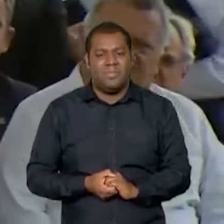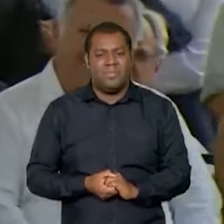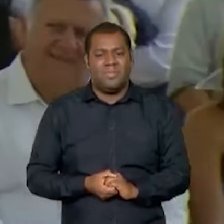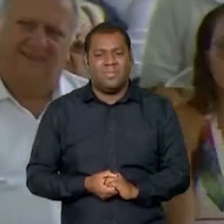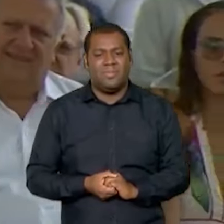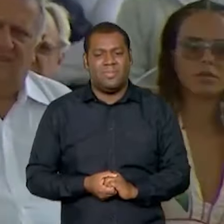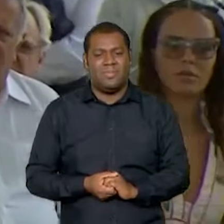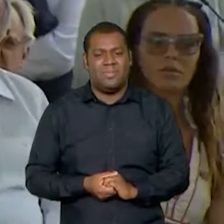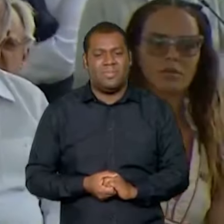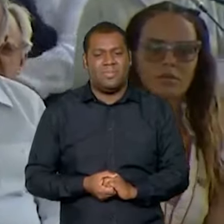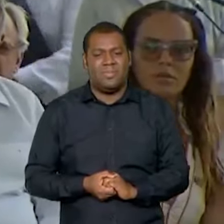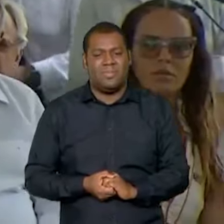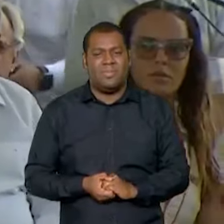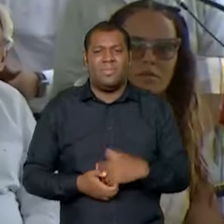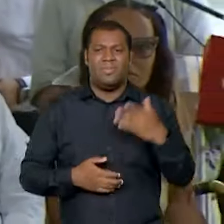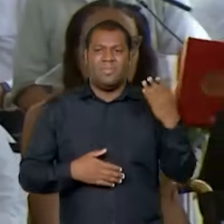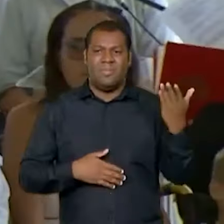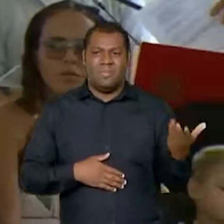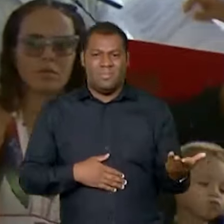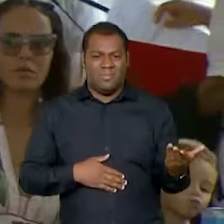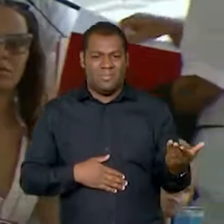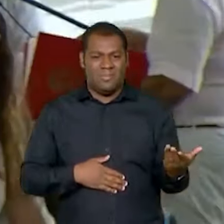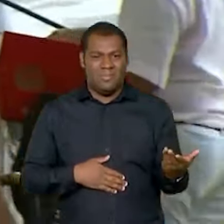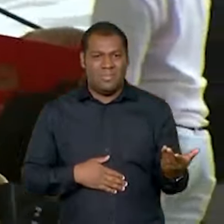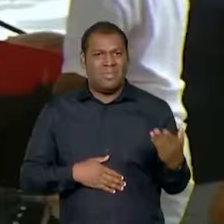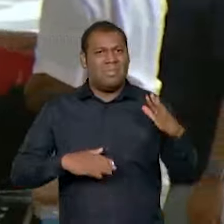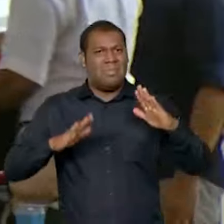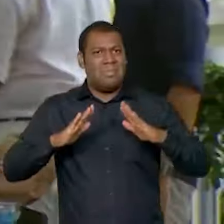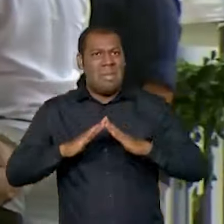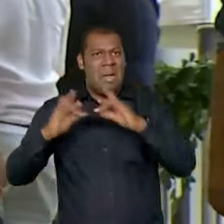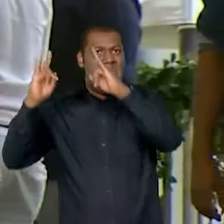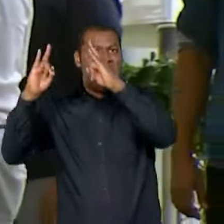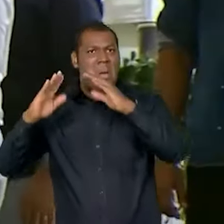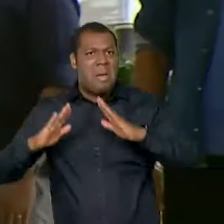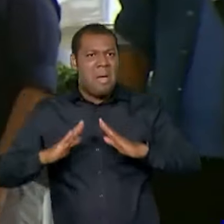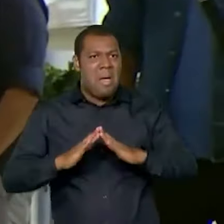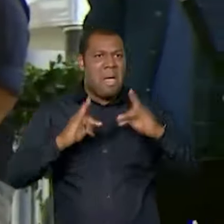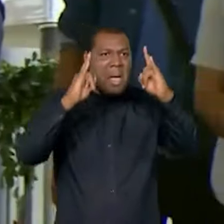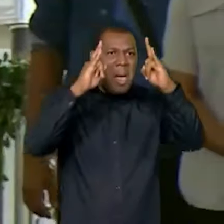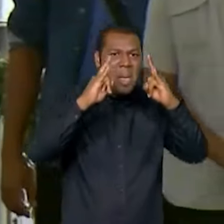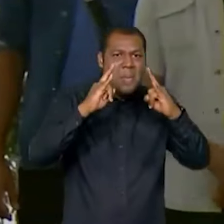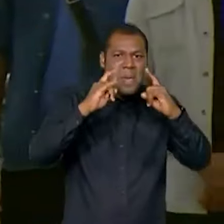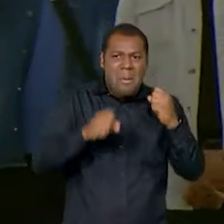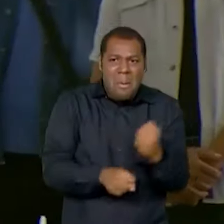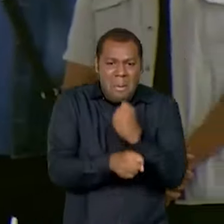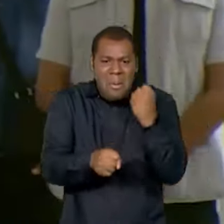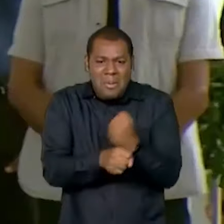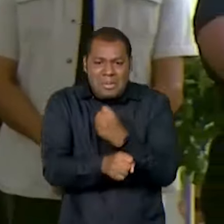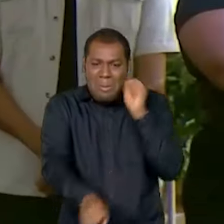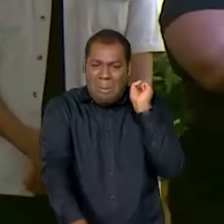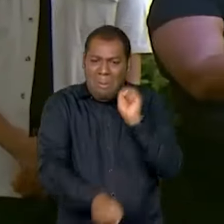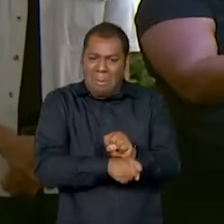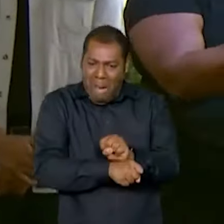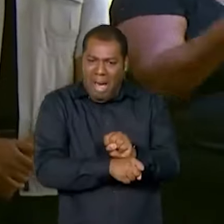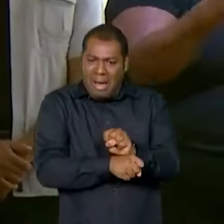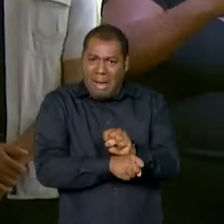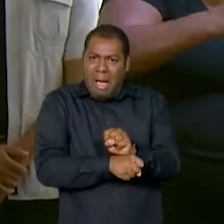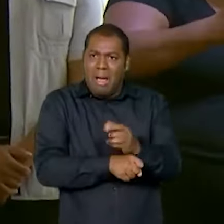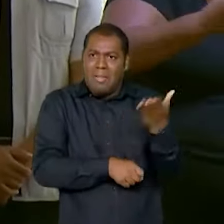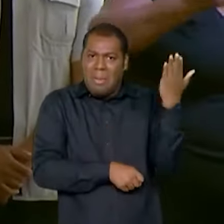Como é que um conjunto habitacional como este ficou paralisado desde